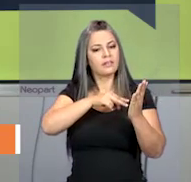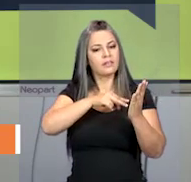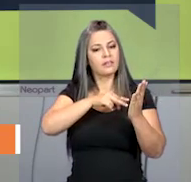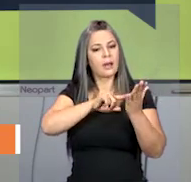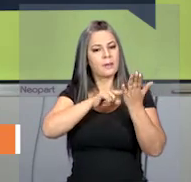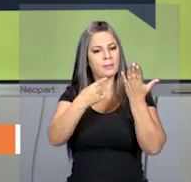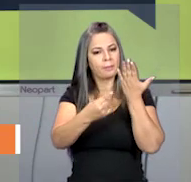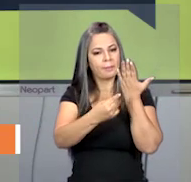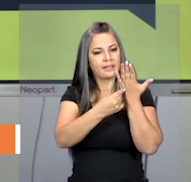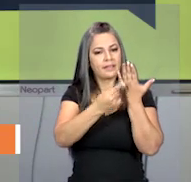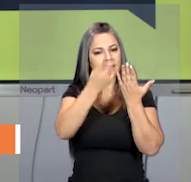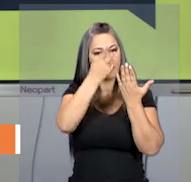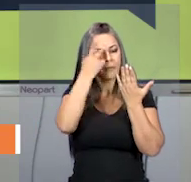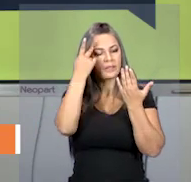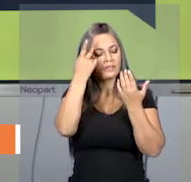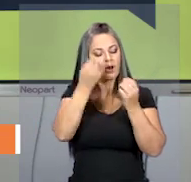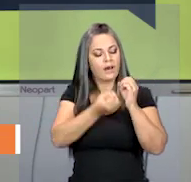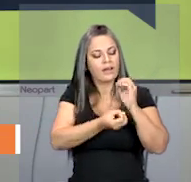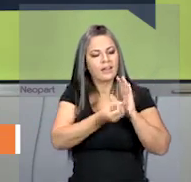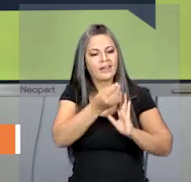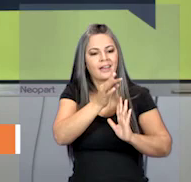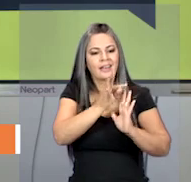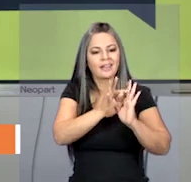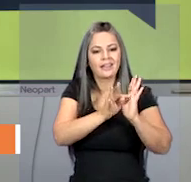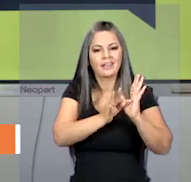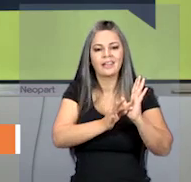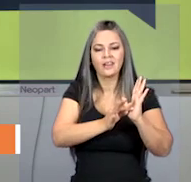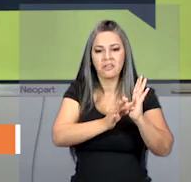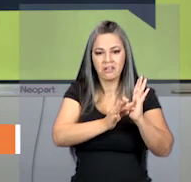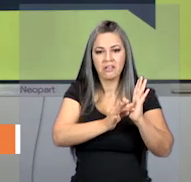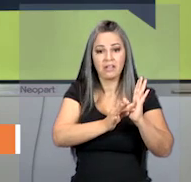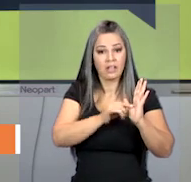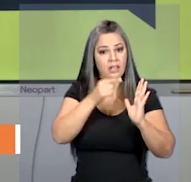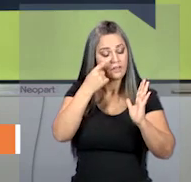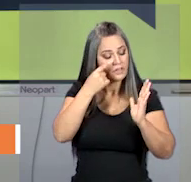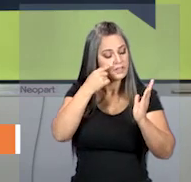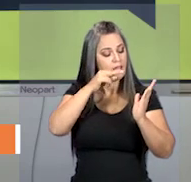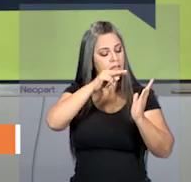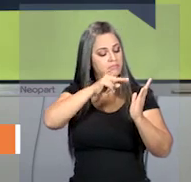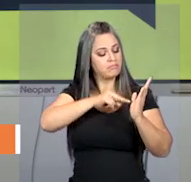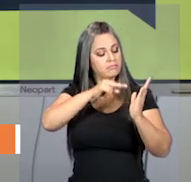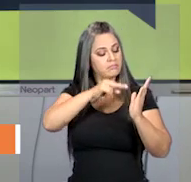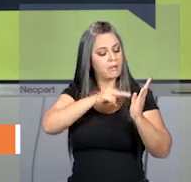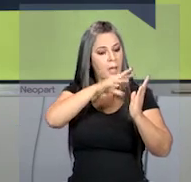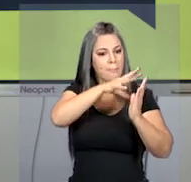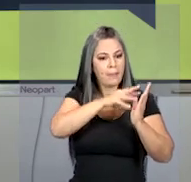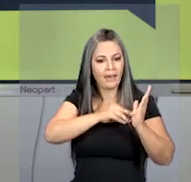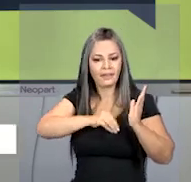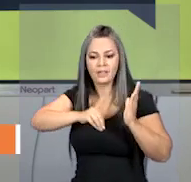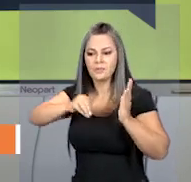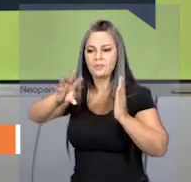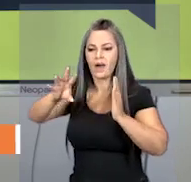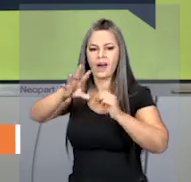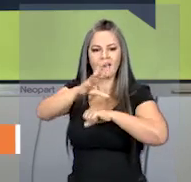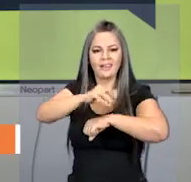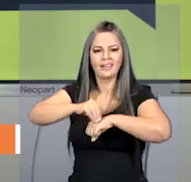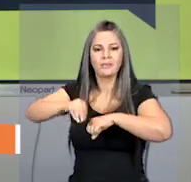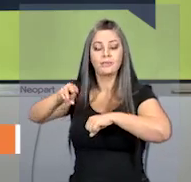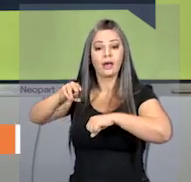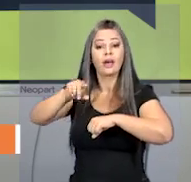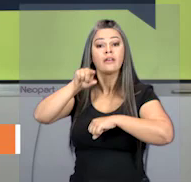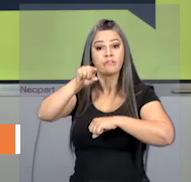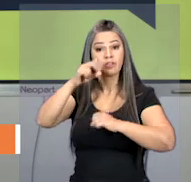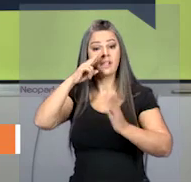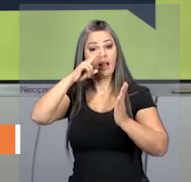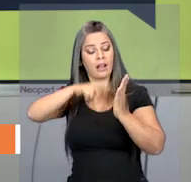depois plantar também. Por quê? Você vai recontar essa história para outras pessoas. Quem nunca sentou numa roda para contar uma história,